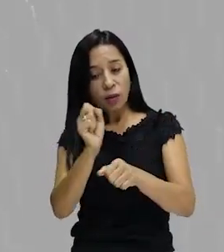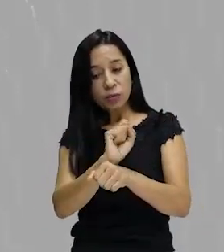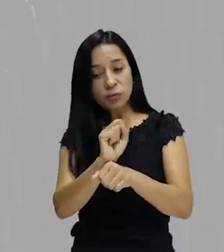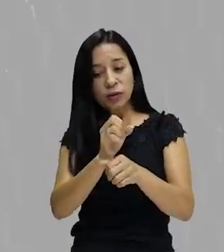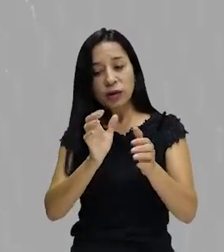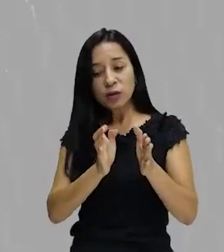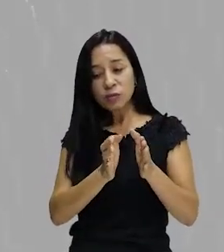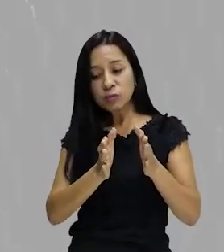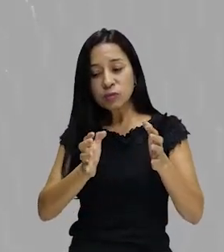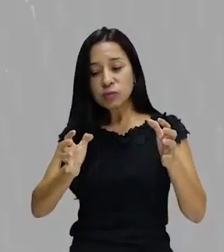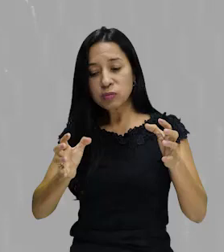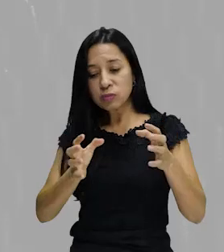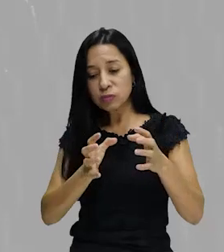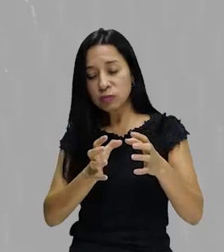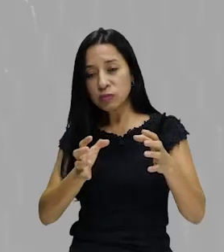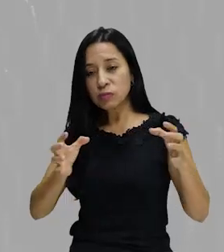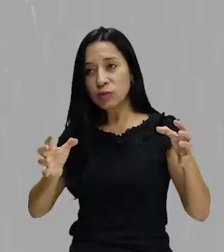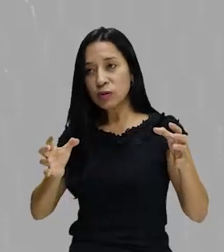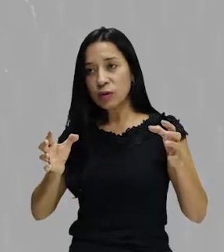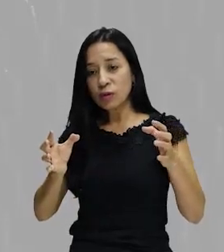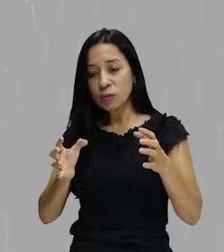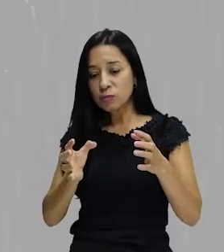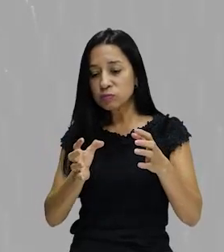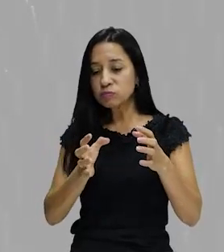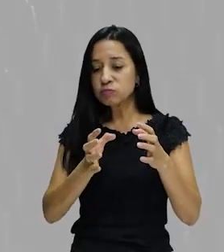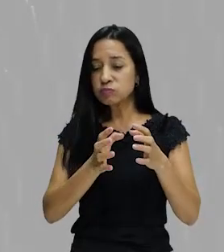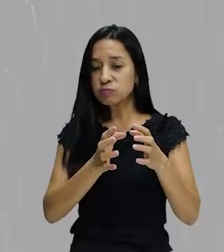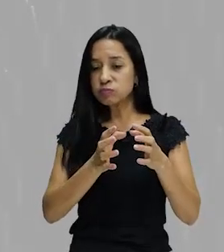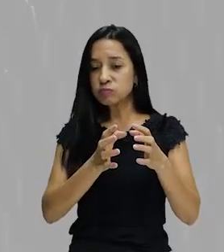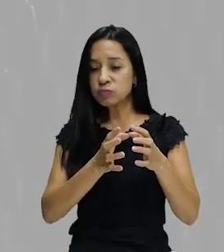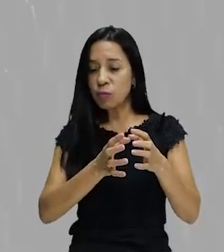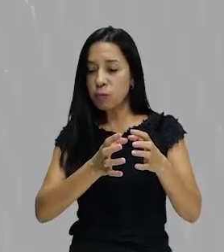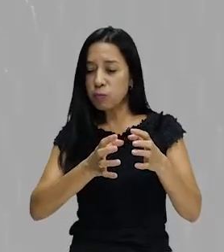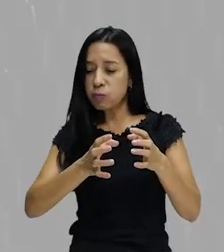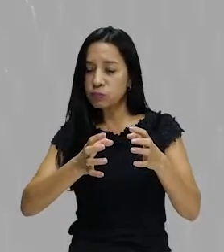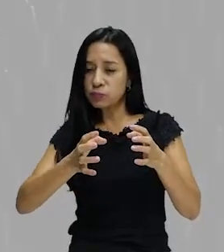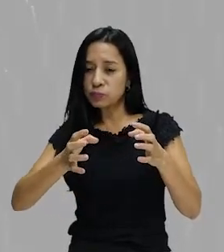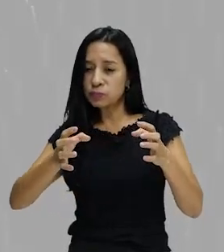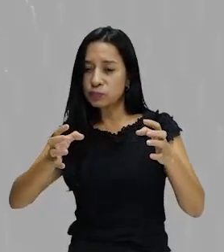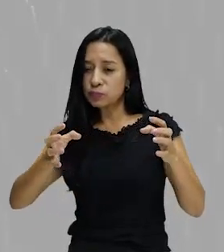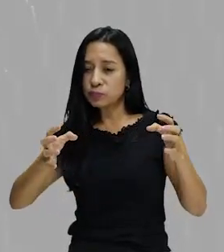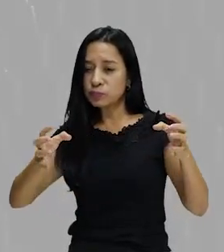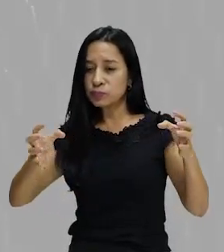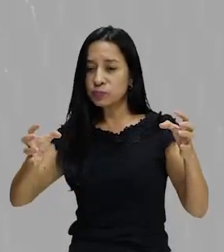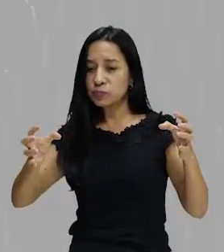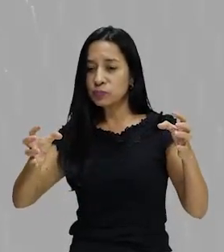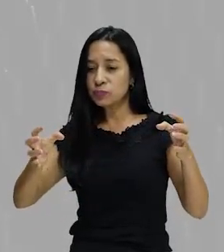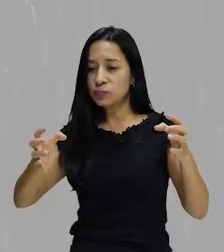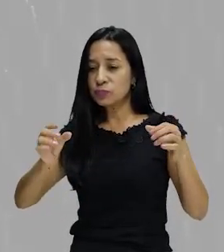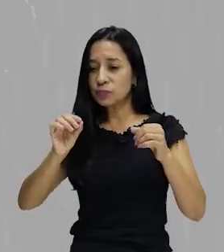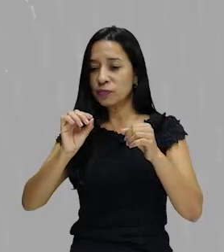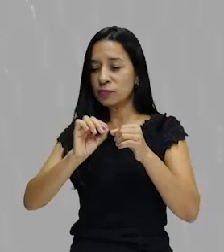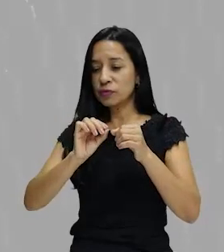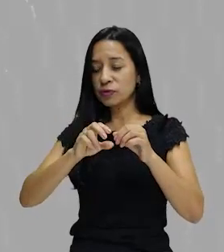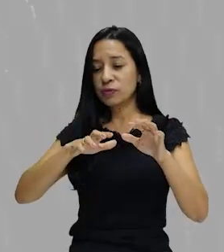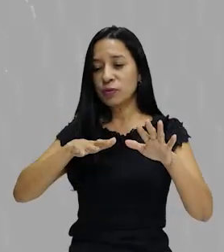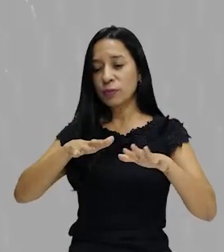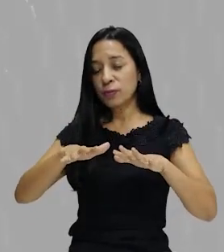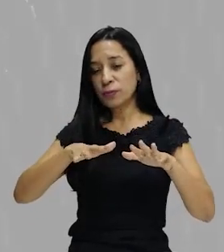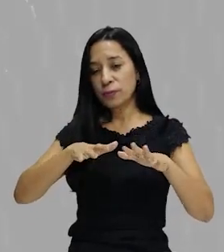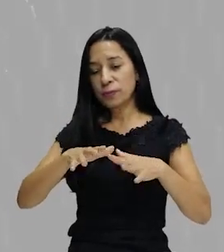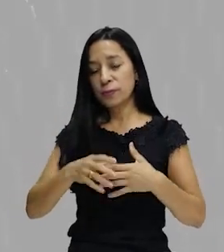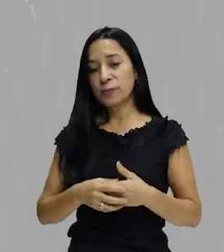ela é comprimida e depois ela volta para o seu tamanho normal, realizando o movimento, né?